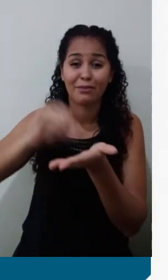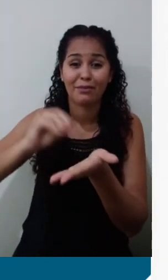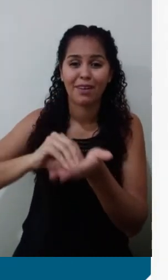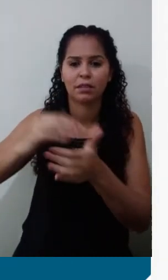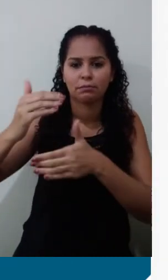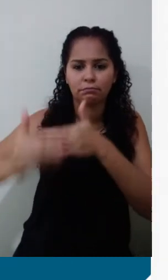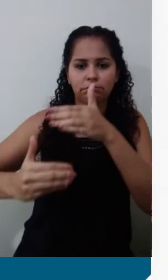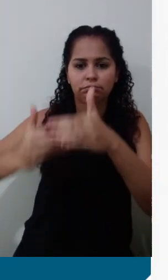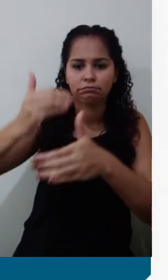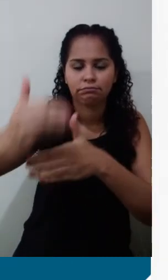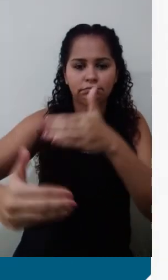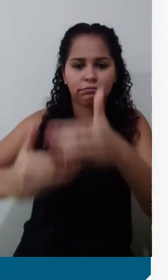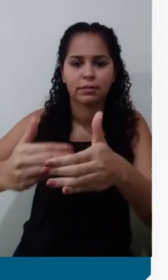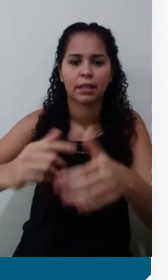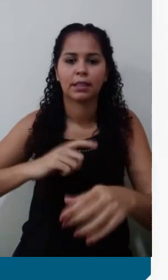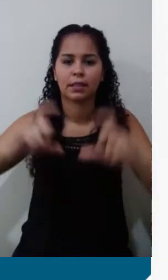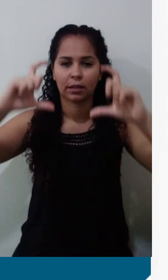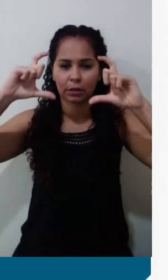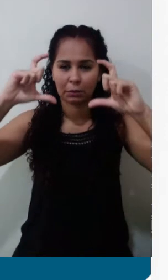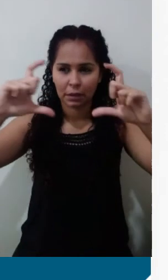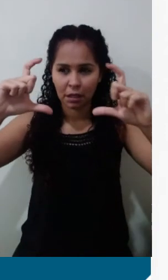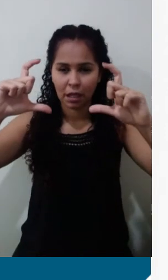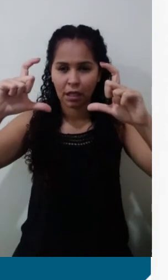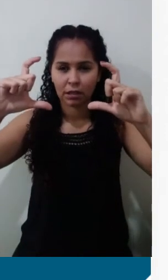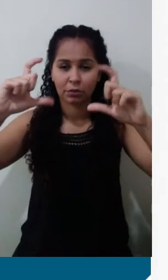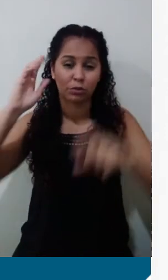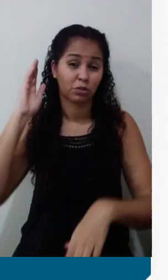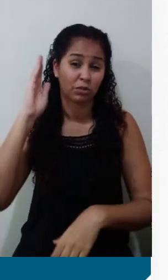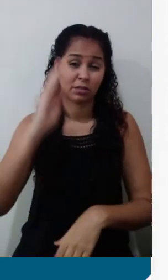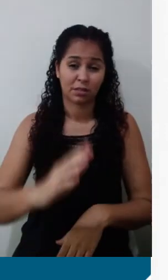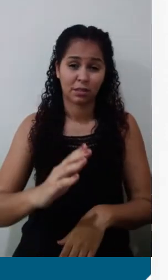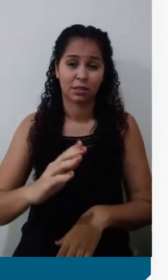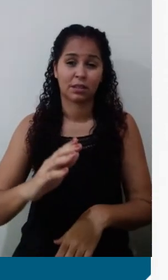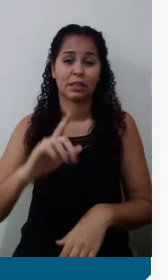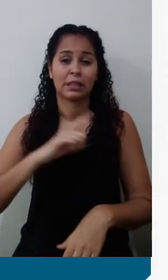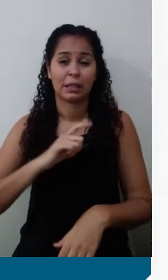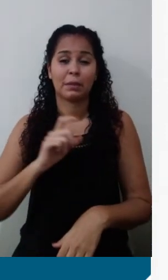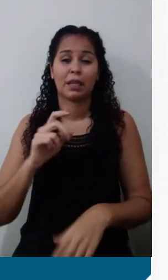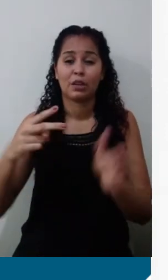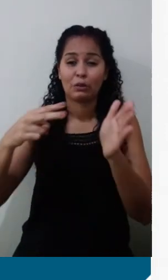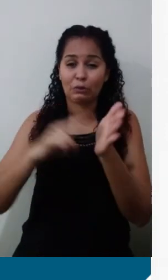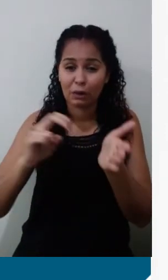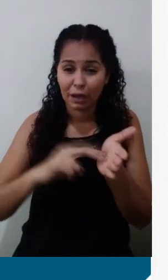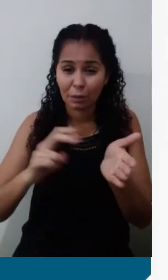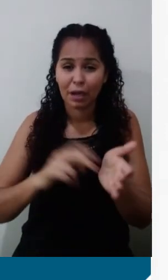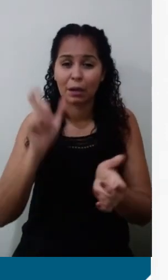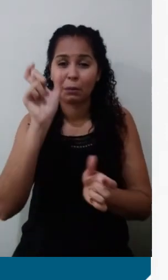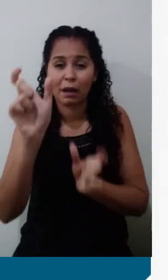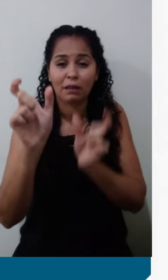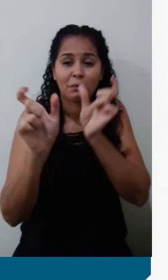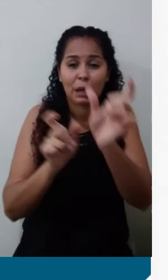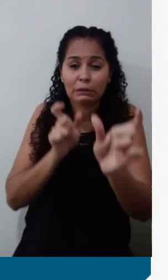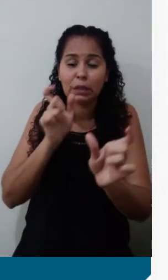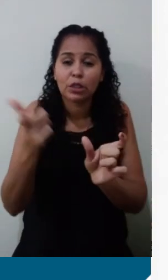de desenvolvimento, a partir do momento em que eu tenho um parágrafo de desenvolvimento só que está comprometido. Além disso, eu tenho o excesso de repetição